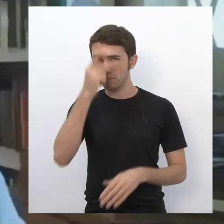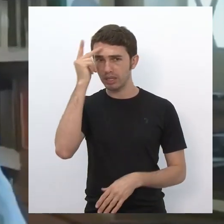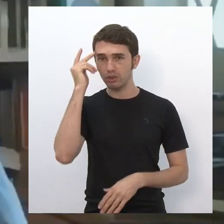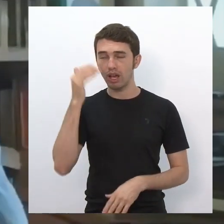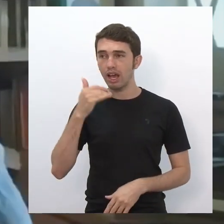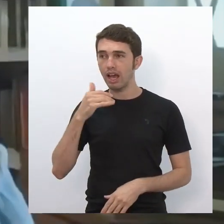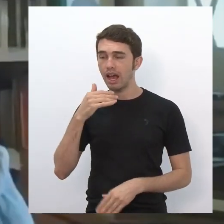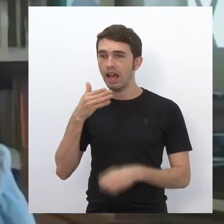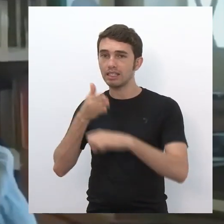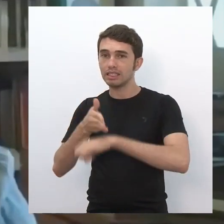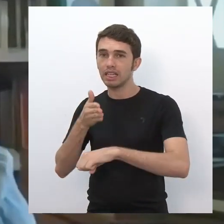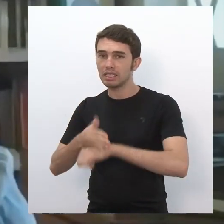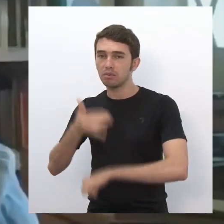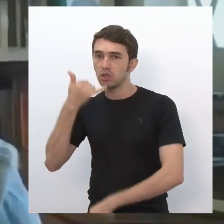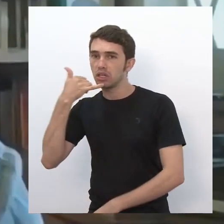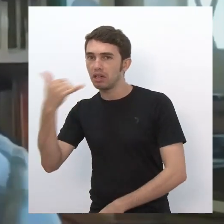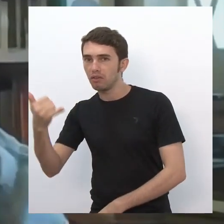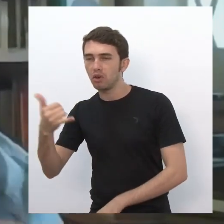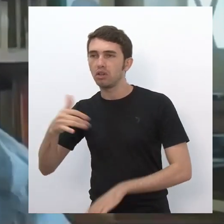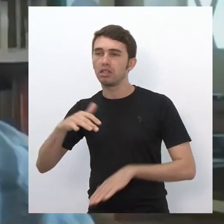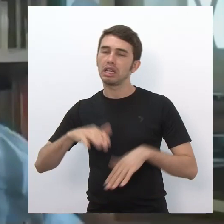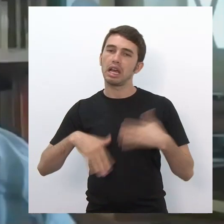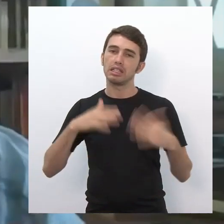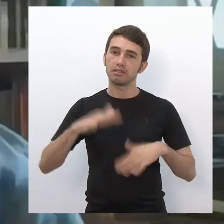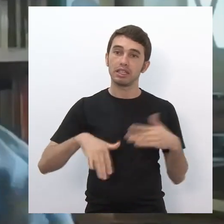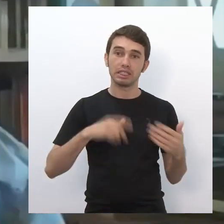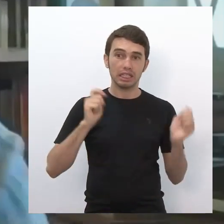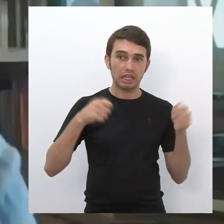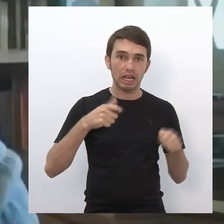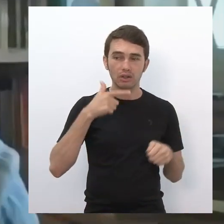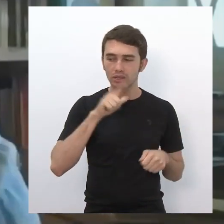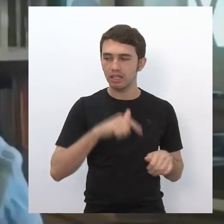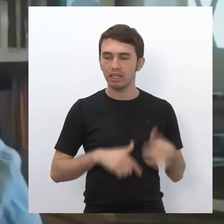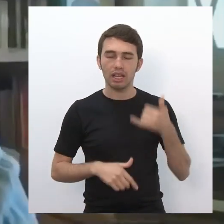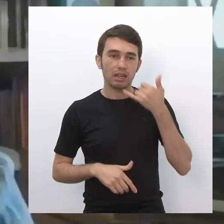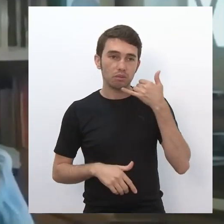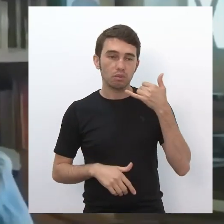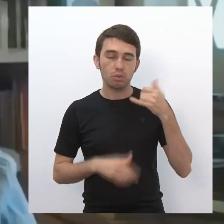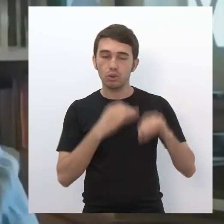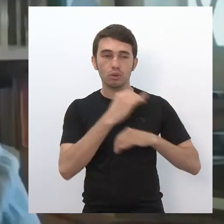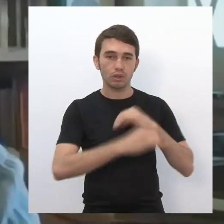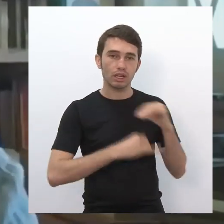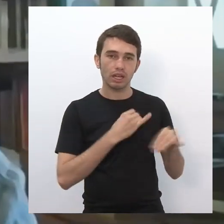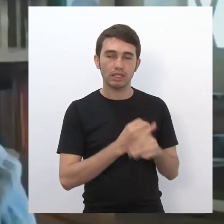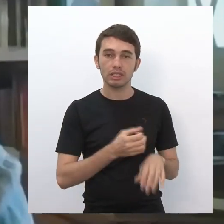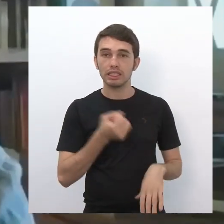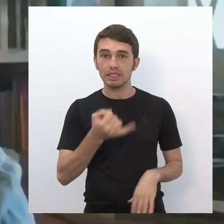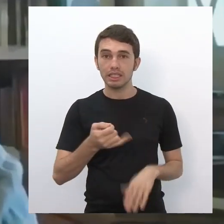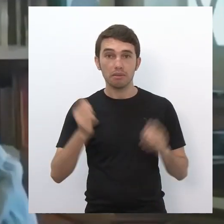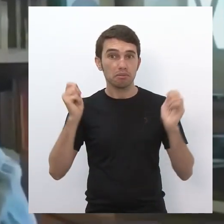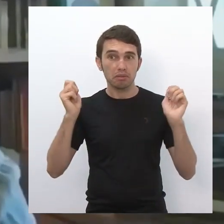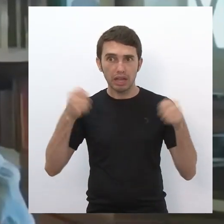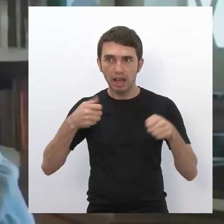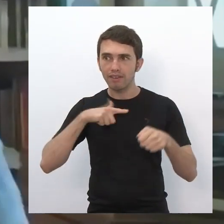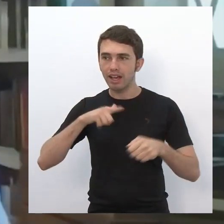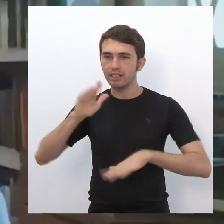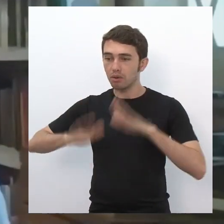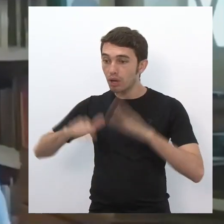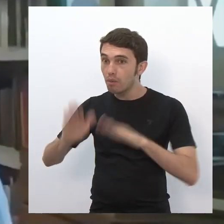internet, evidentemente, quando é possível. Se for por sinal de tambor, está valendo também, né? É do jeito que for